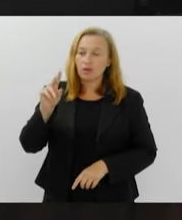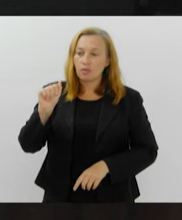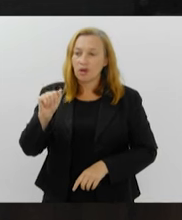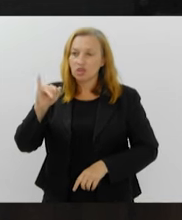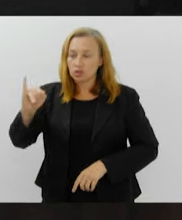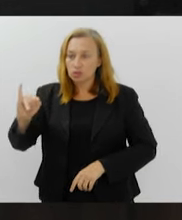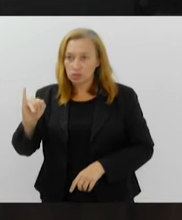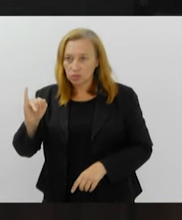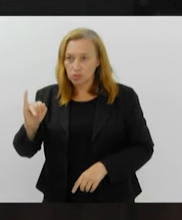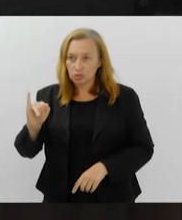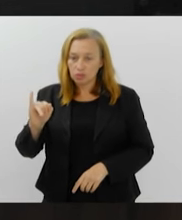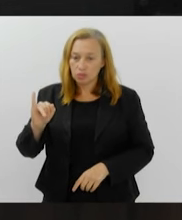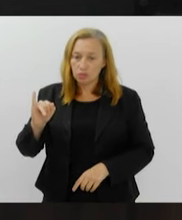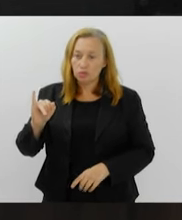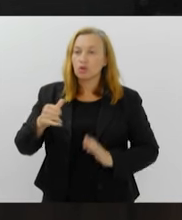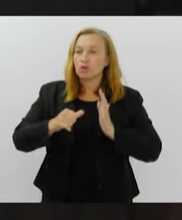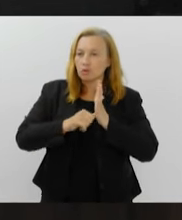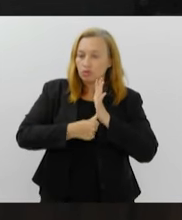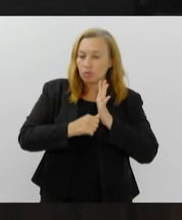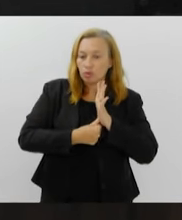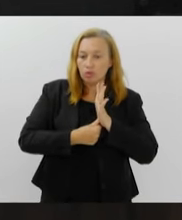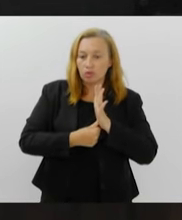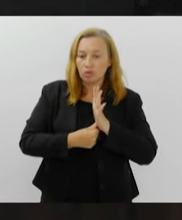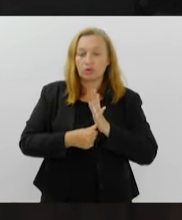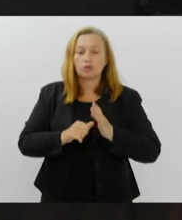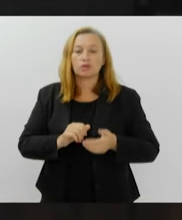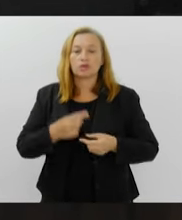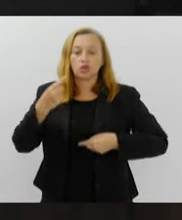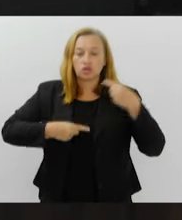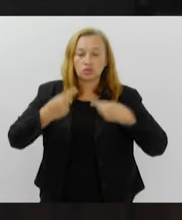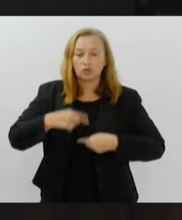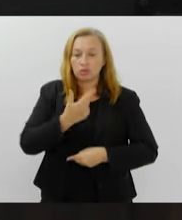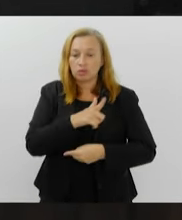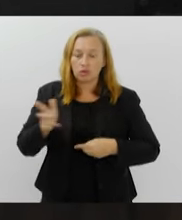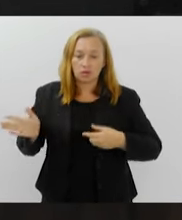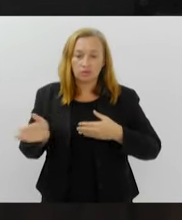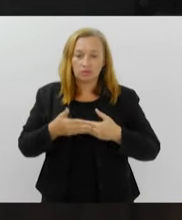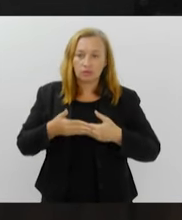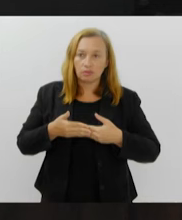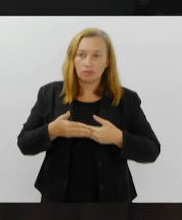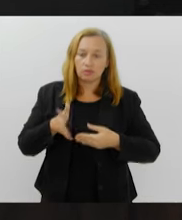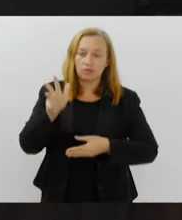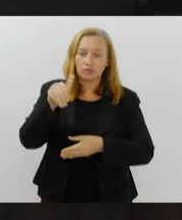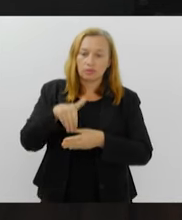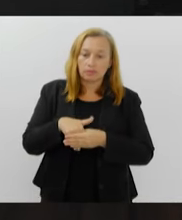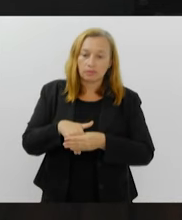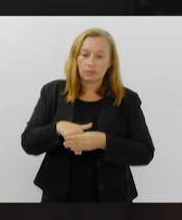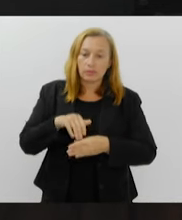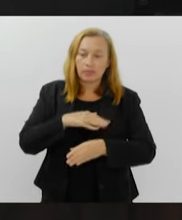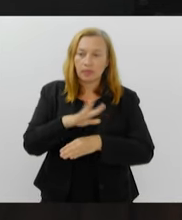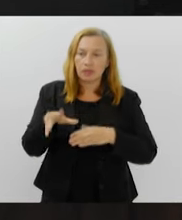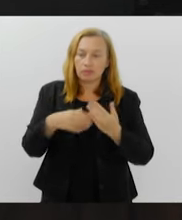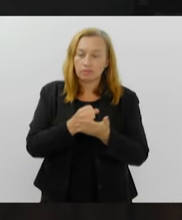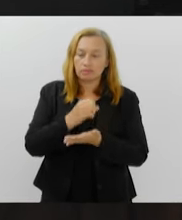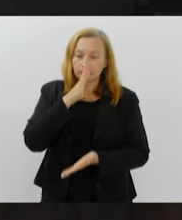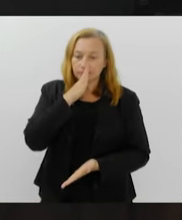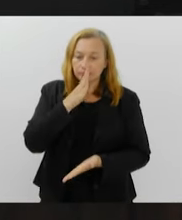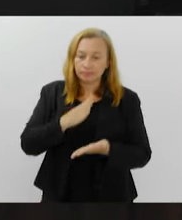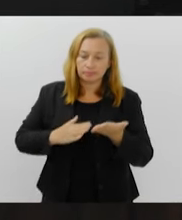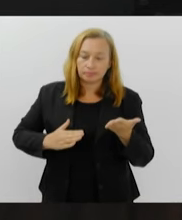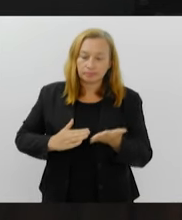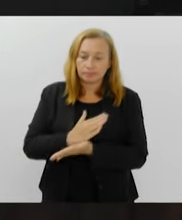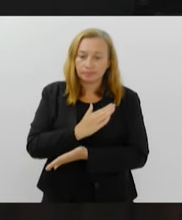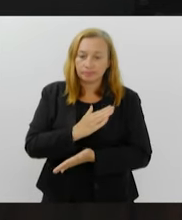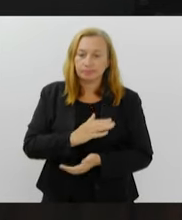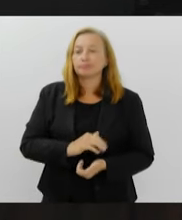município de Nova Iguaçu em discussão não havendo Quem Queira discutir encerrada a discussão em votação senhores que aprovam